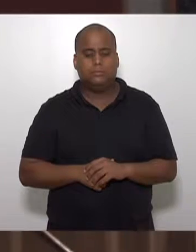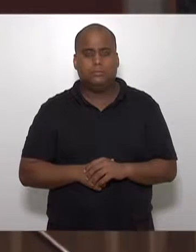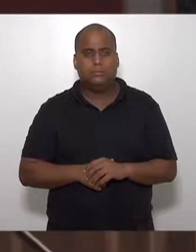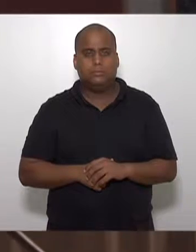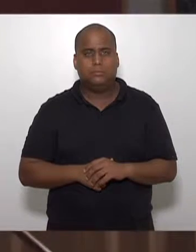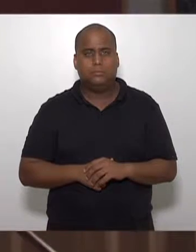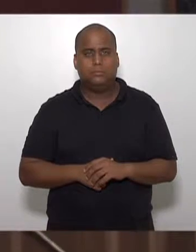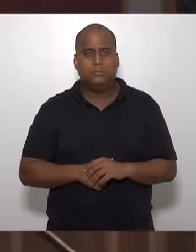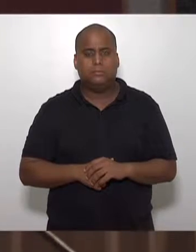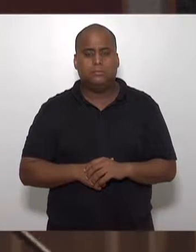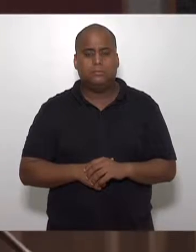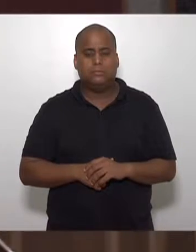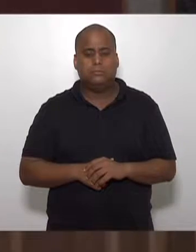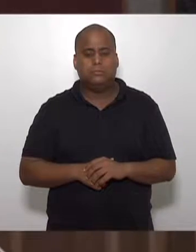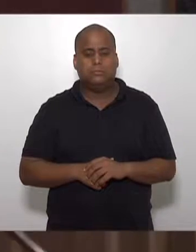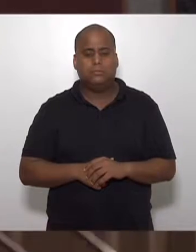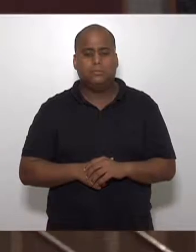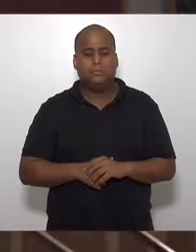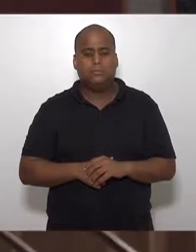robba